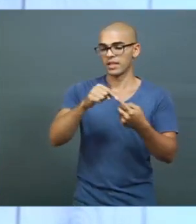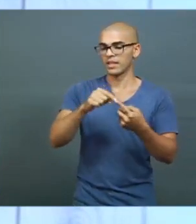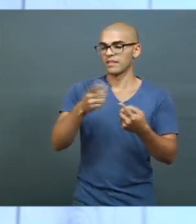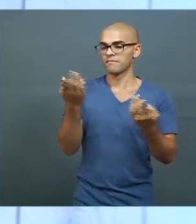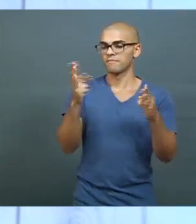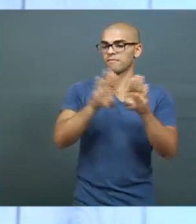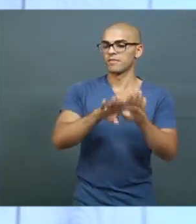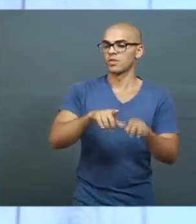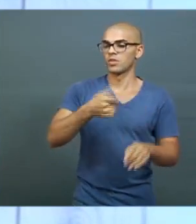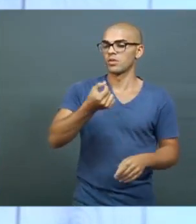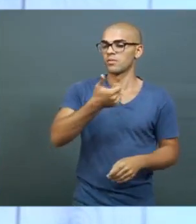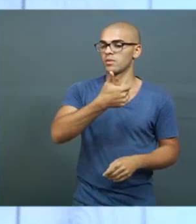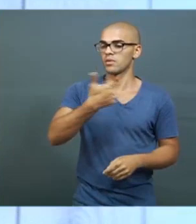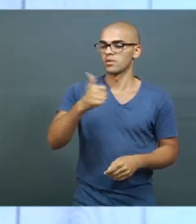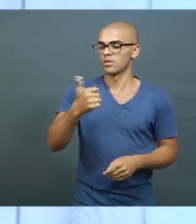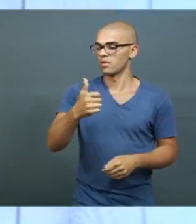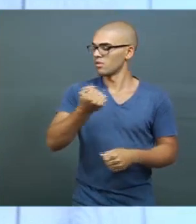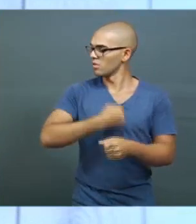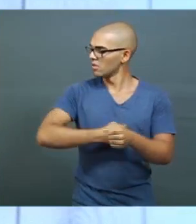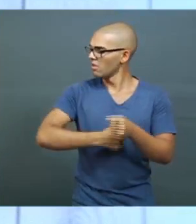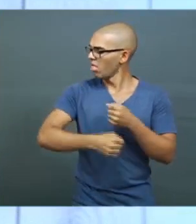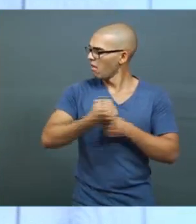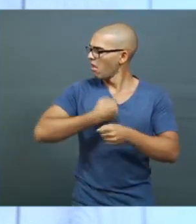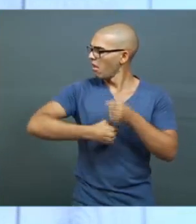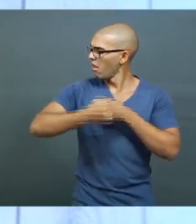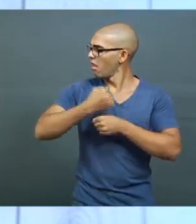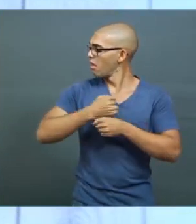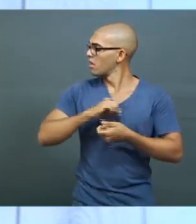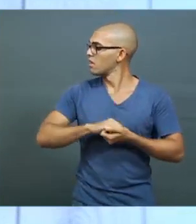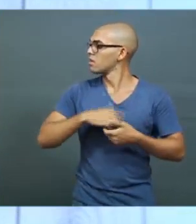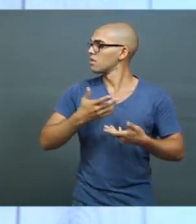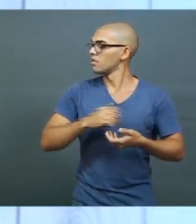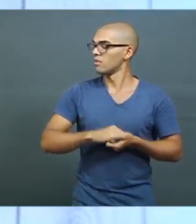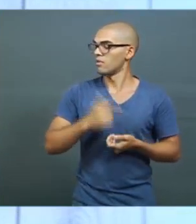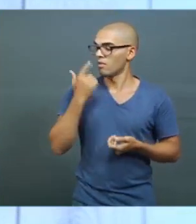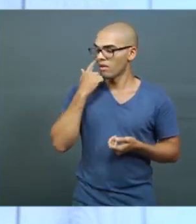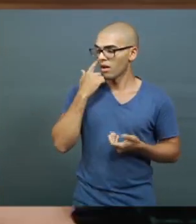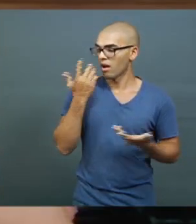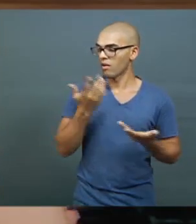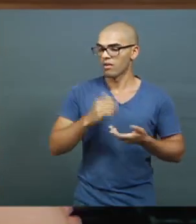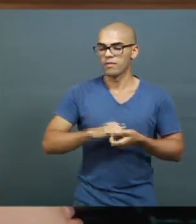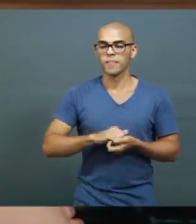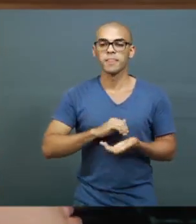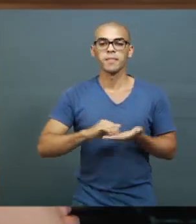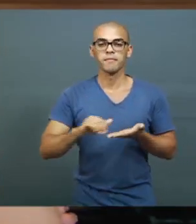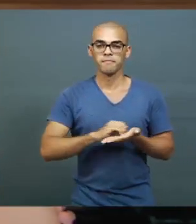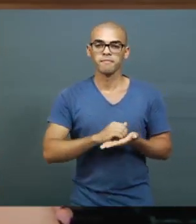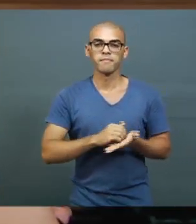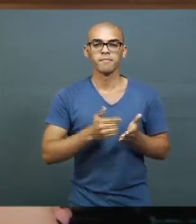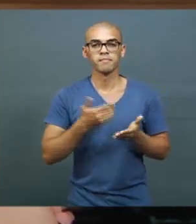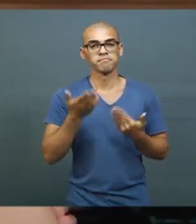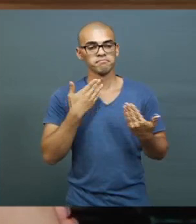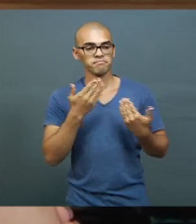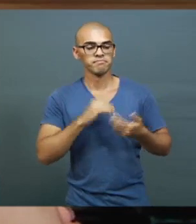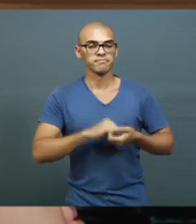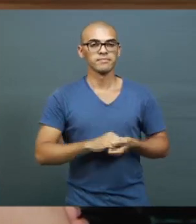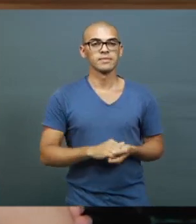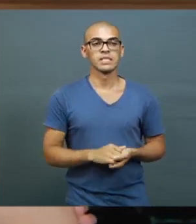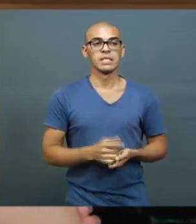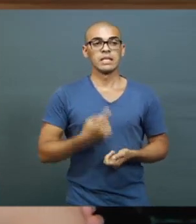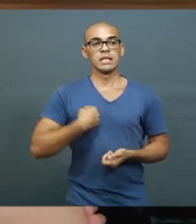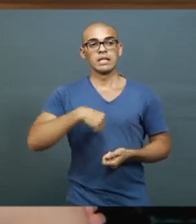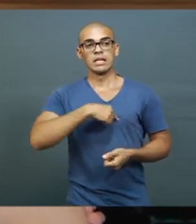ele seja restaurado. A secretária de Cultura falou com a nossa equipe. Na verdade, nós estamos aguardando